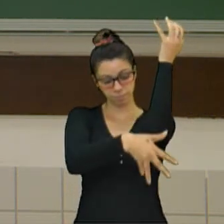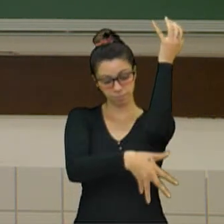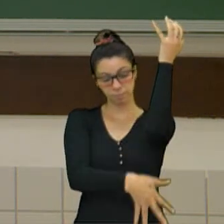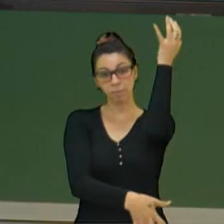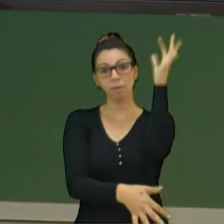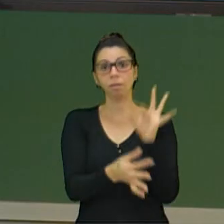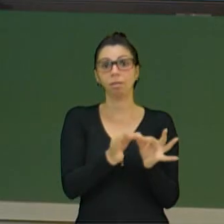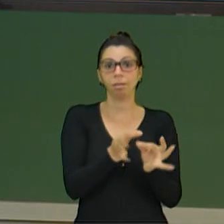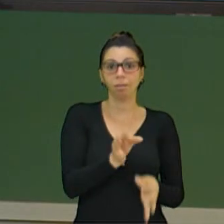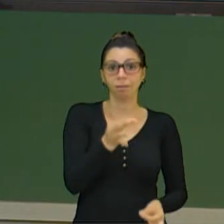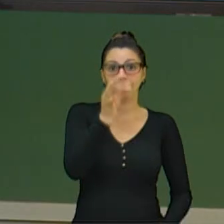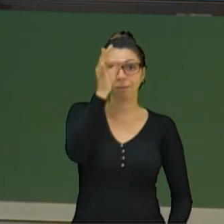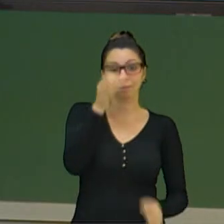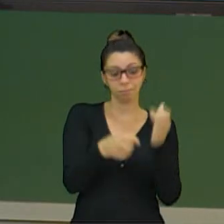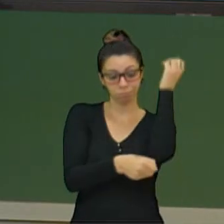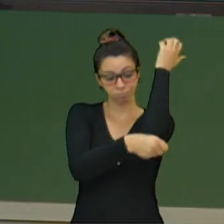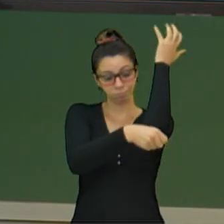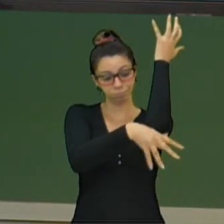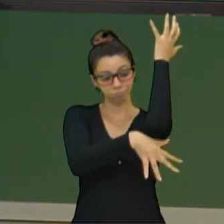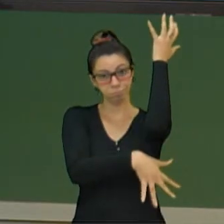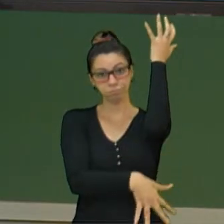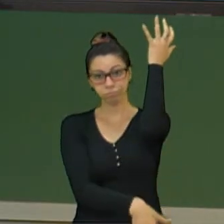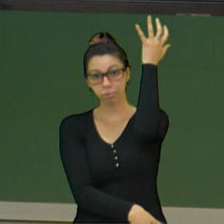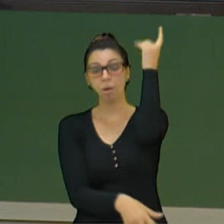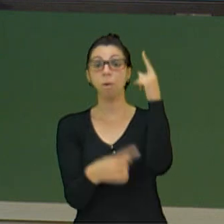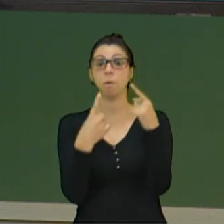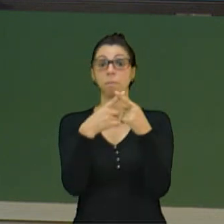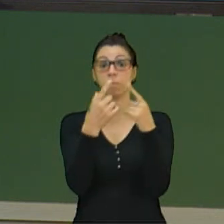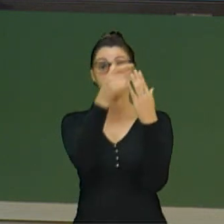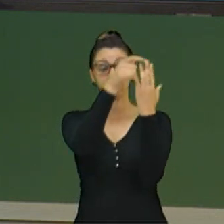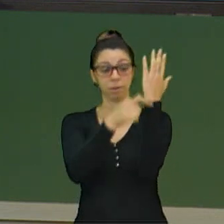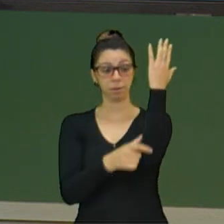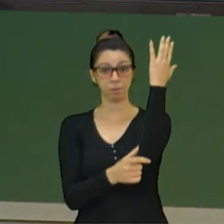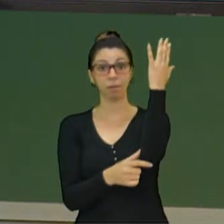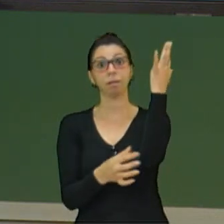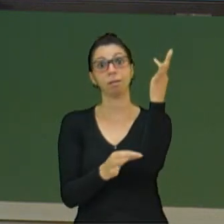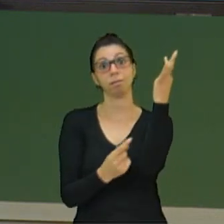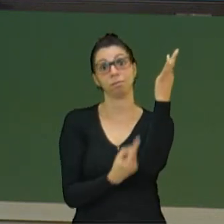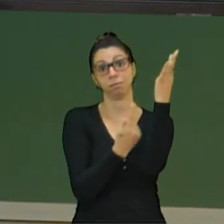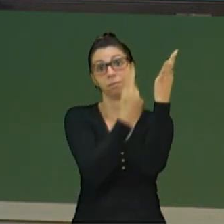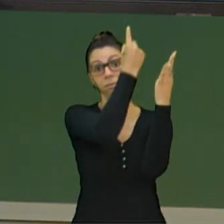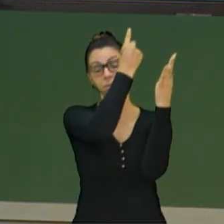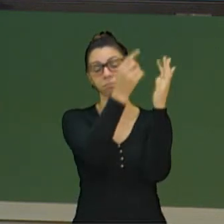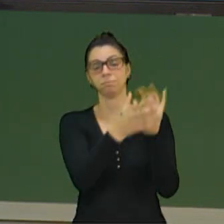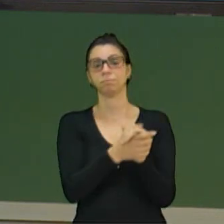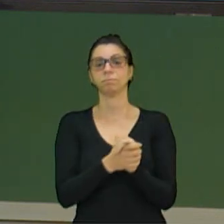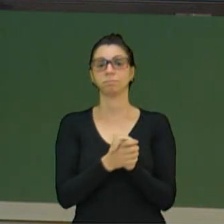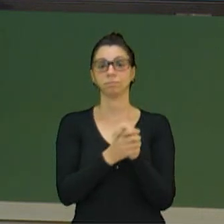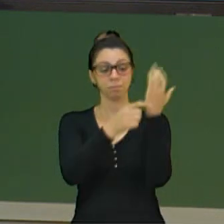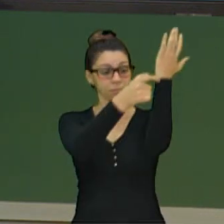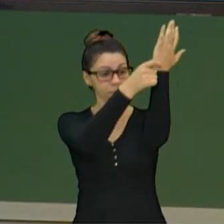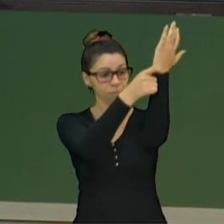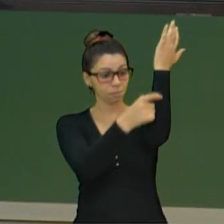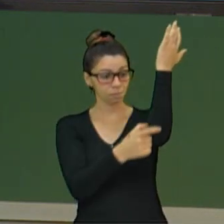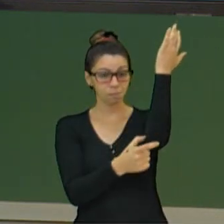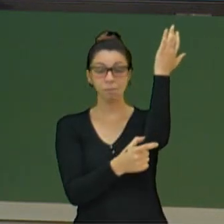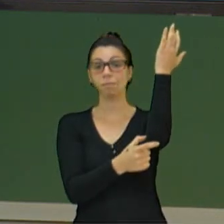muito grandes, que precisam sustentar todo o tamanho da árvore. Caule, que geralmente é um